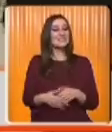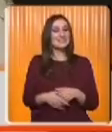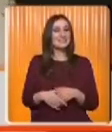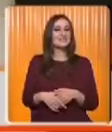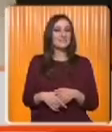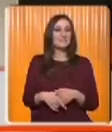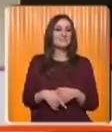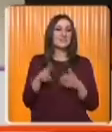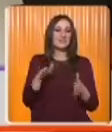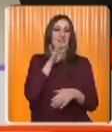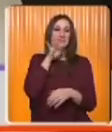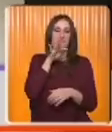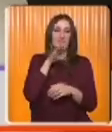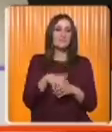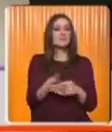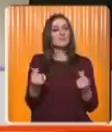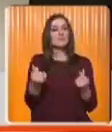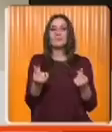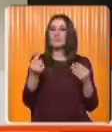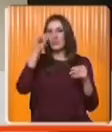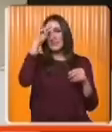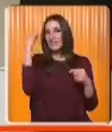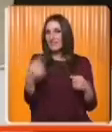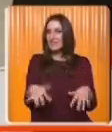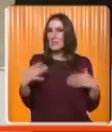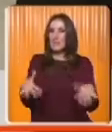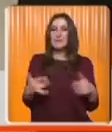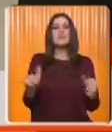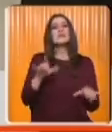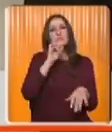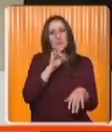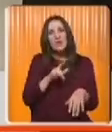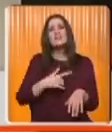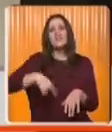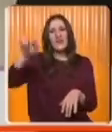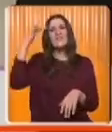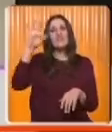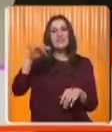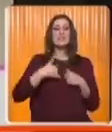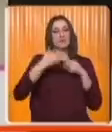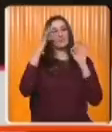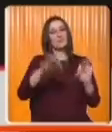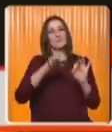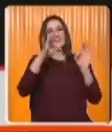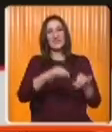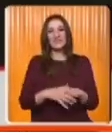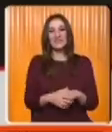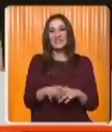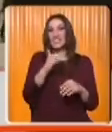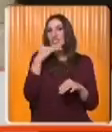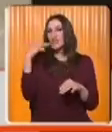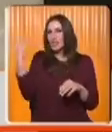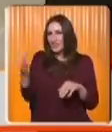Precisa ele para a família, não é? Exatamente, que está muito mal. Pronto, mas é assim, podes ir, filho. Vai para a França que eu tomo conta da Carla, que vai